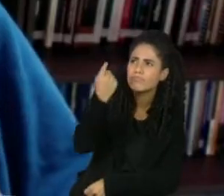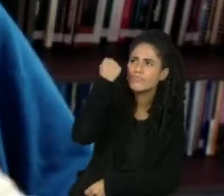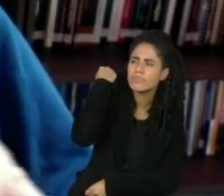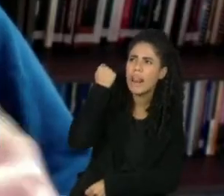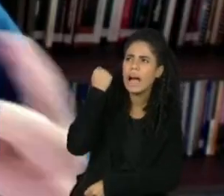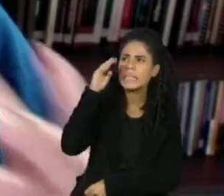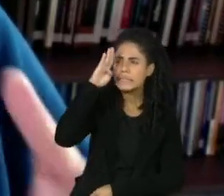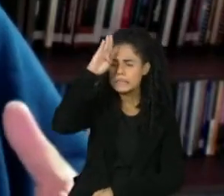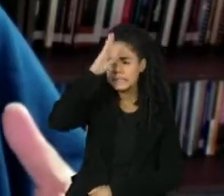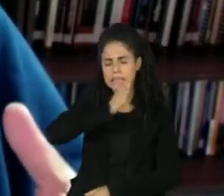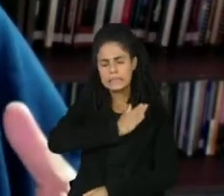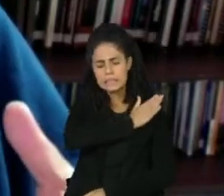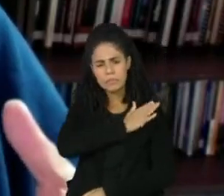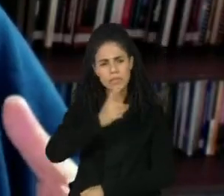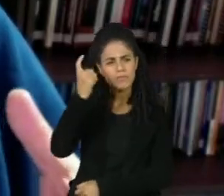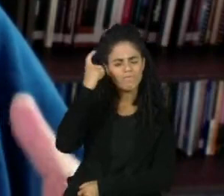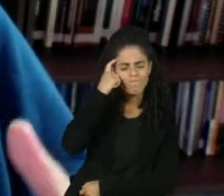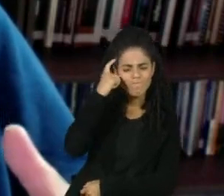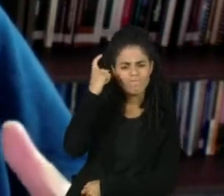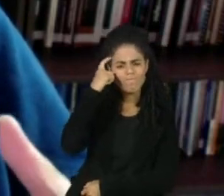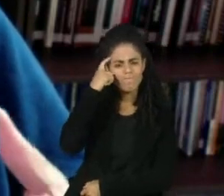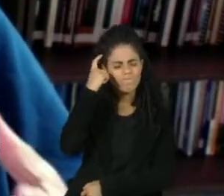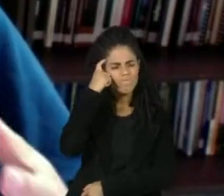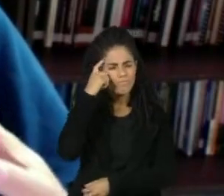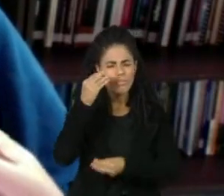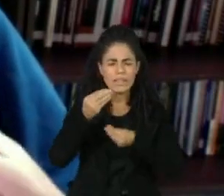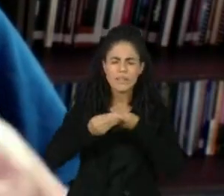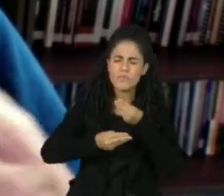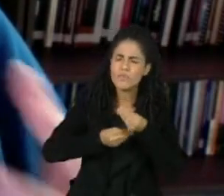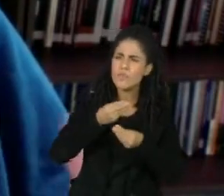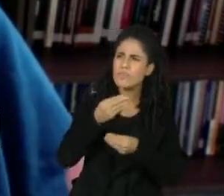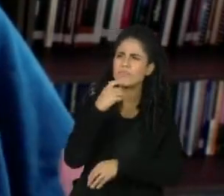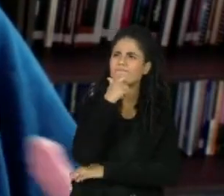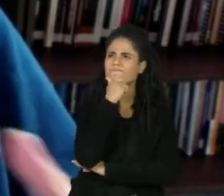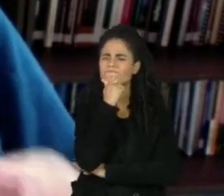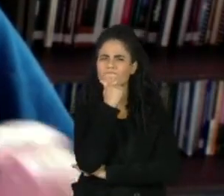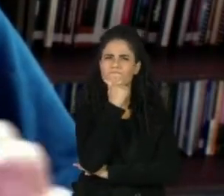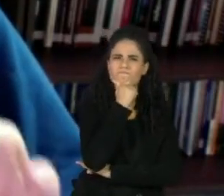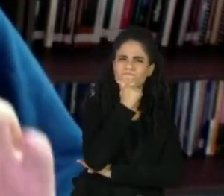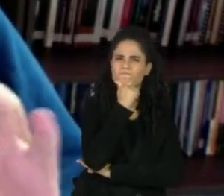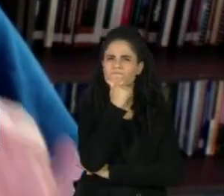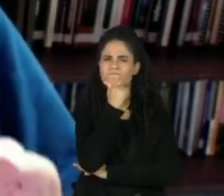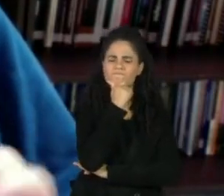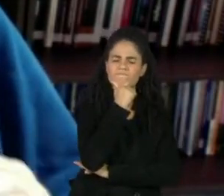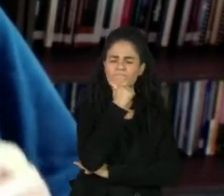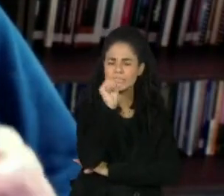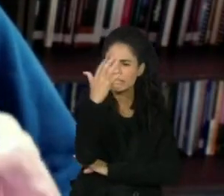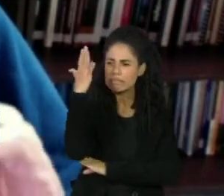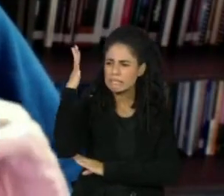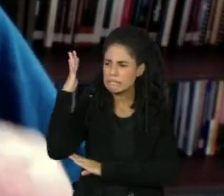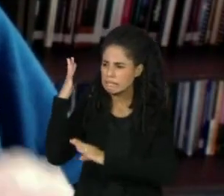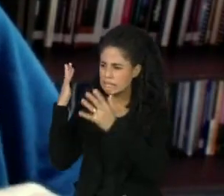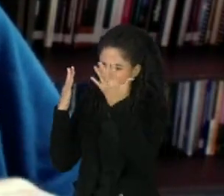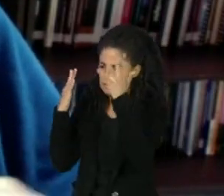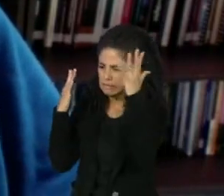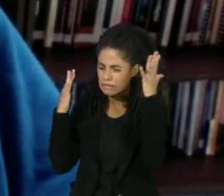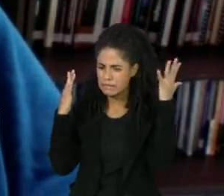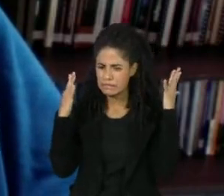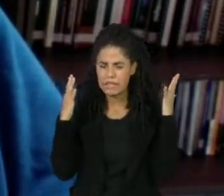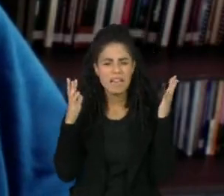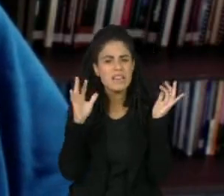ali tinha uma visão muito equivocada, né? Uma visão que colocava, inclusive,